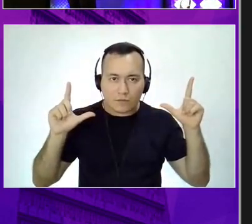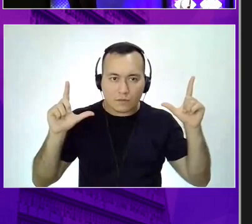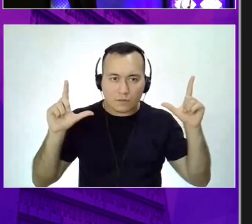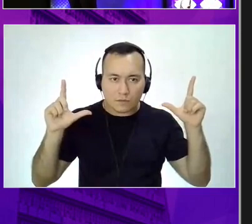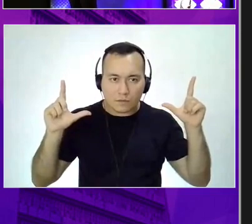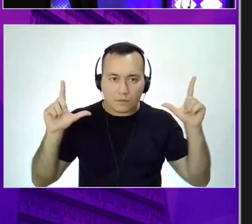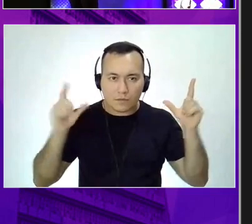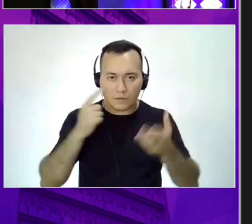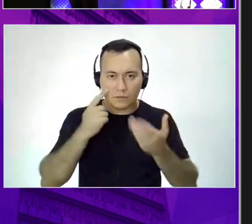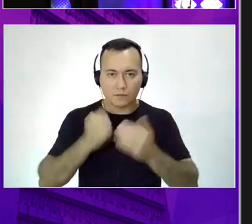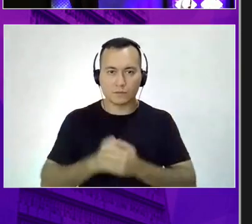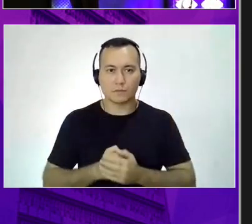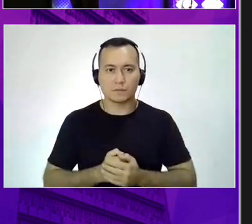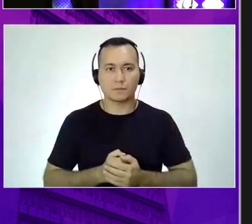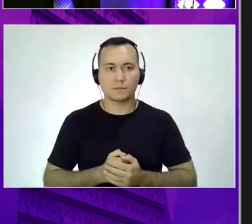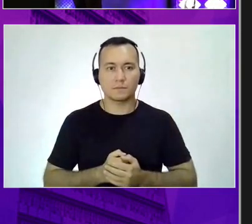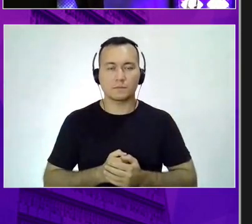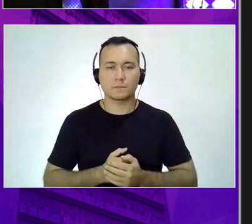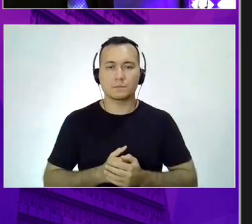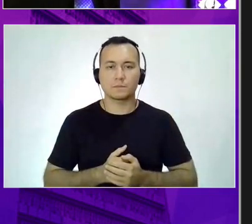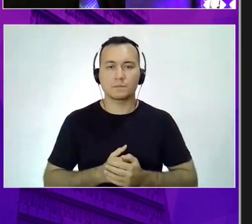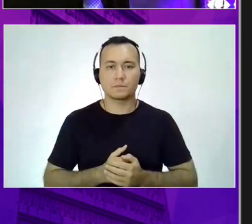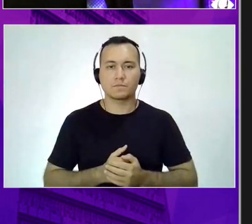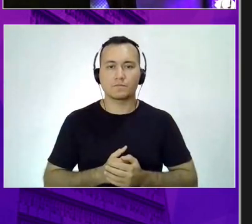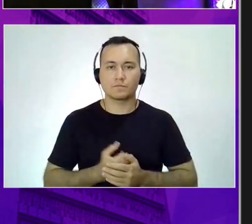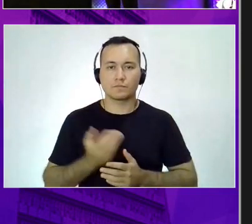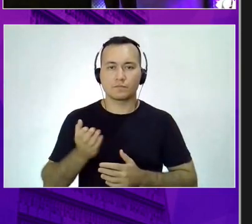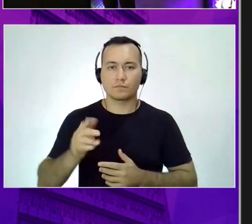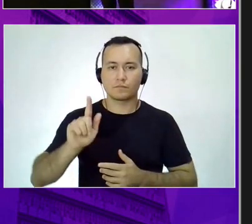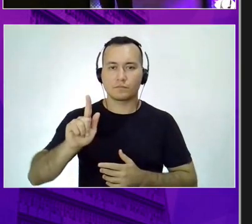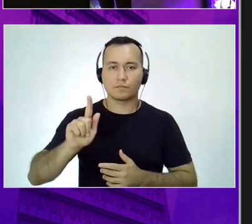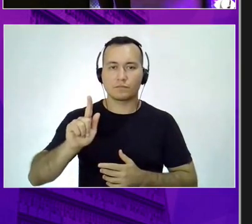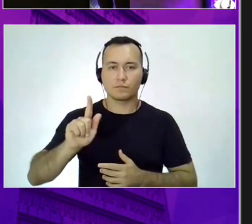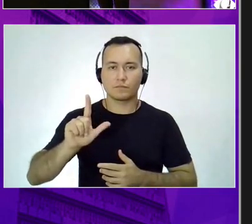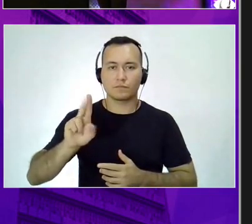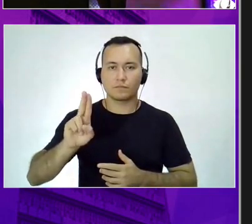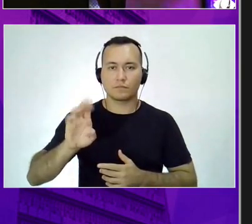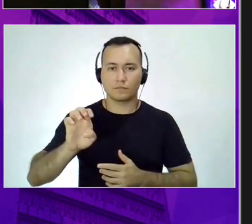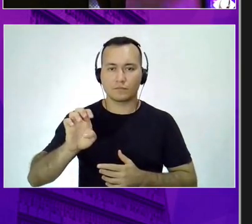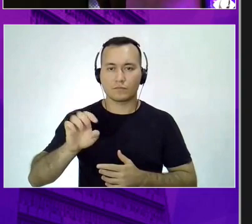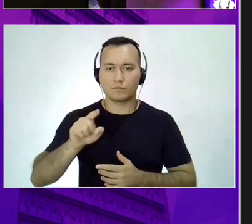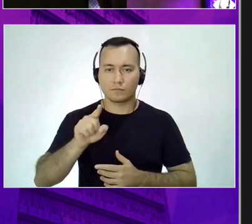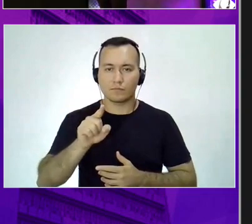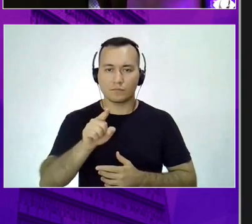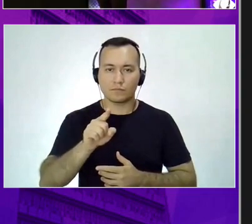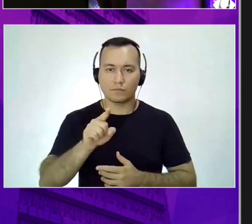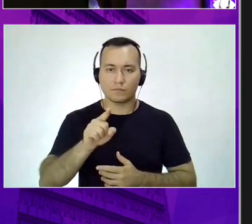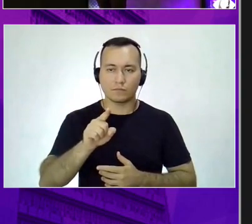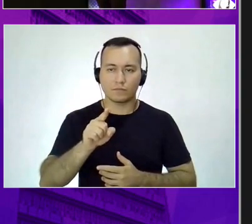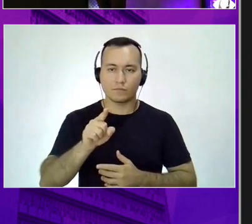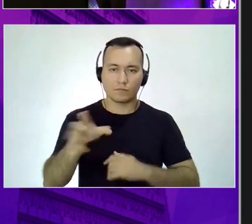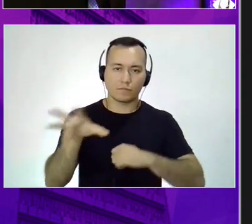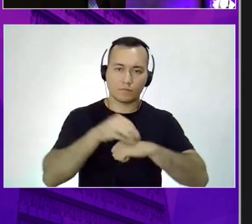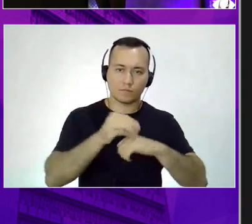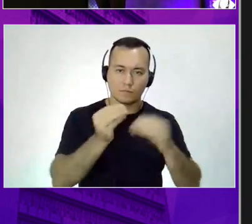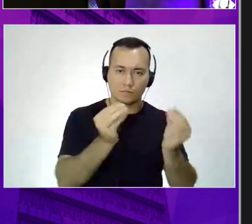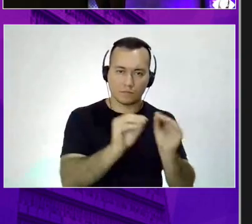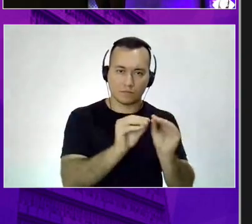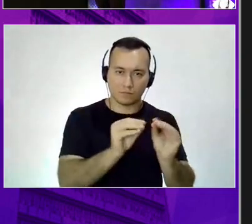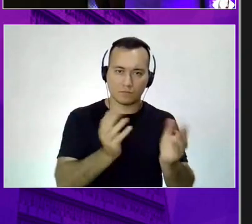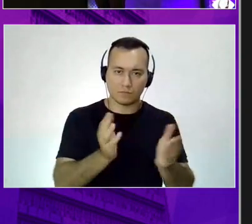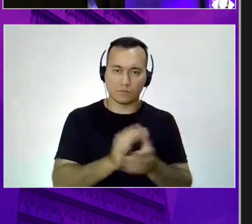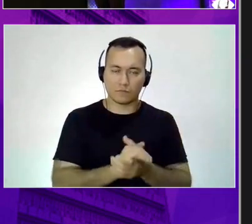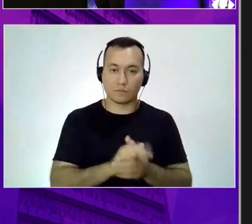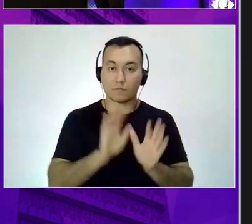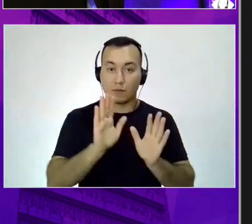para o Glue para fazer uma transformação. E eu coloquei isso paralelamente. né? Dá para você orquestrar isso até